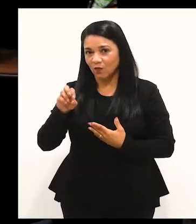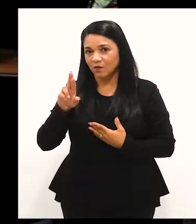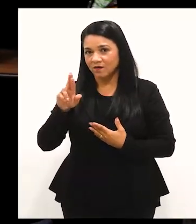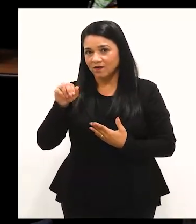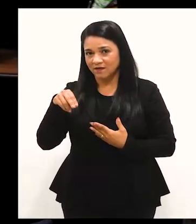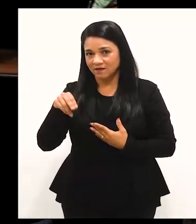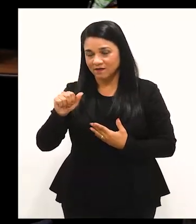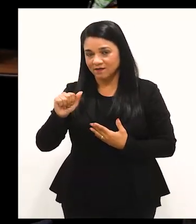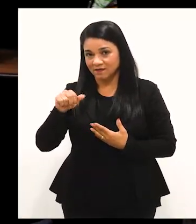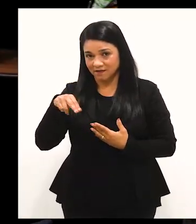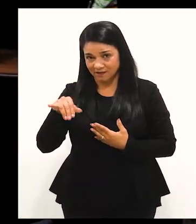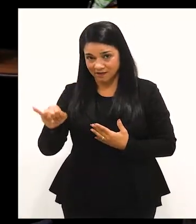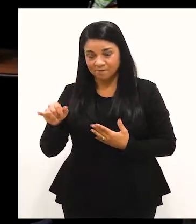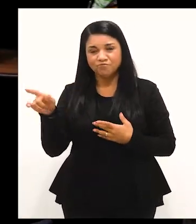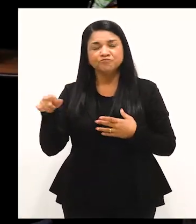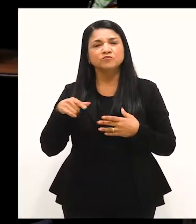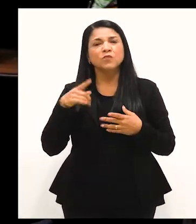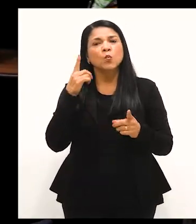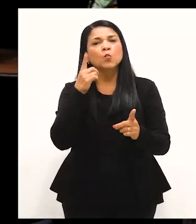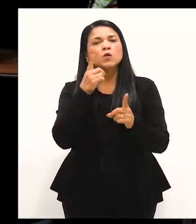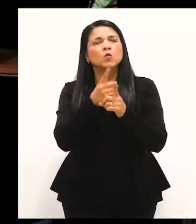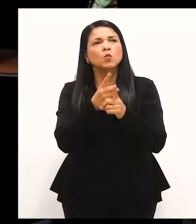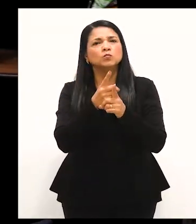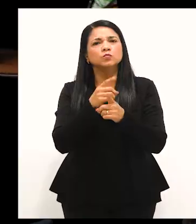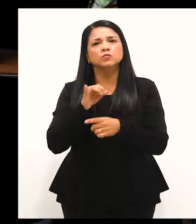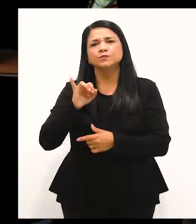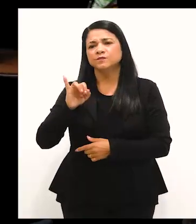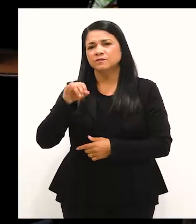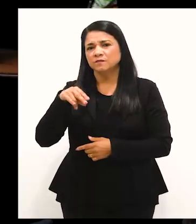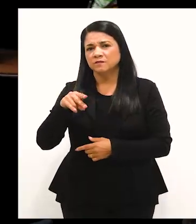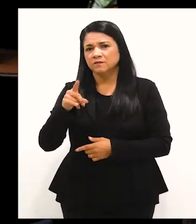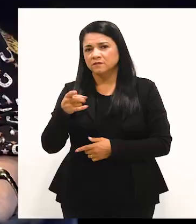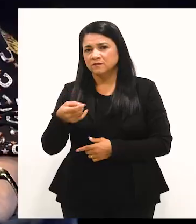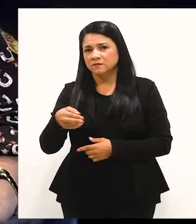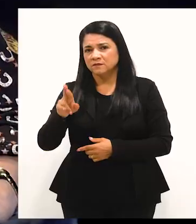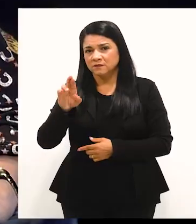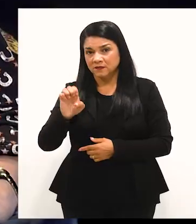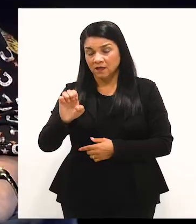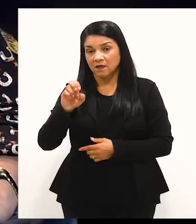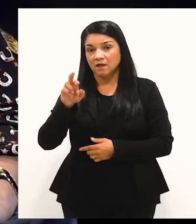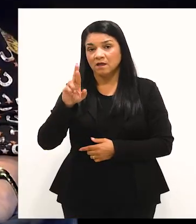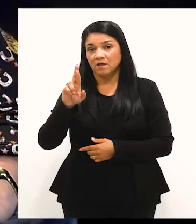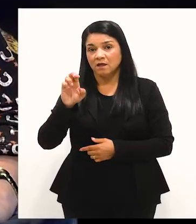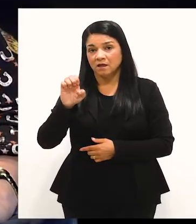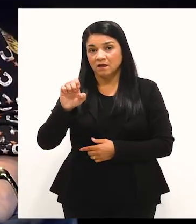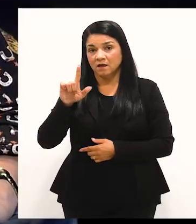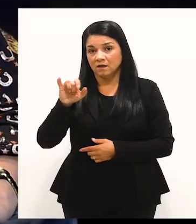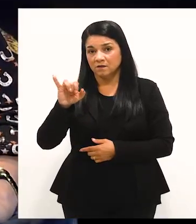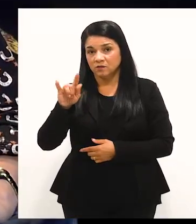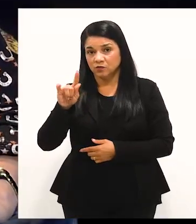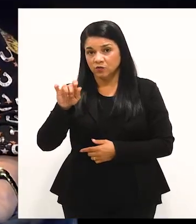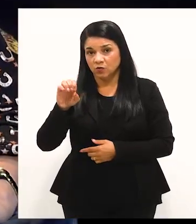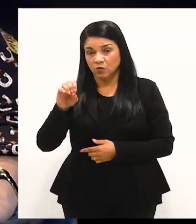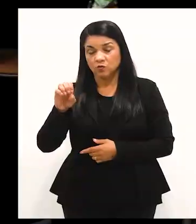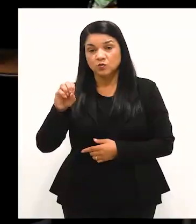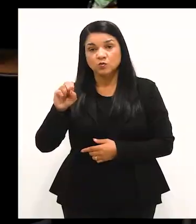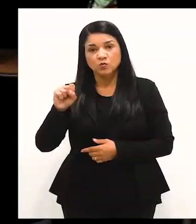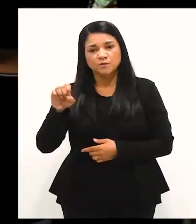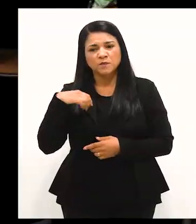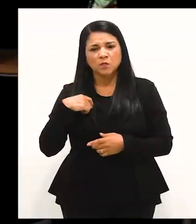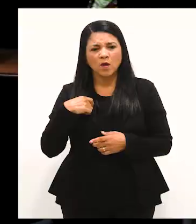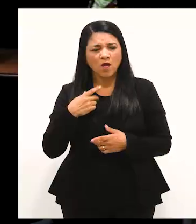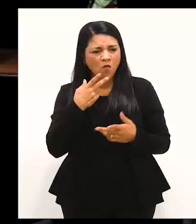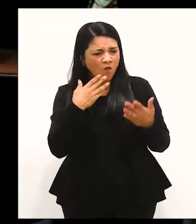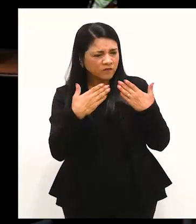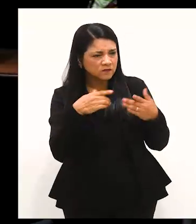quando foi aquele encontro que teve do interreligioso que vocês organizaram, eu estava falando